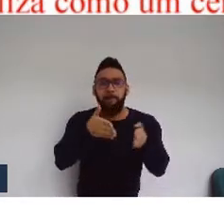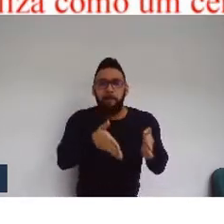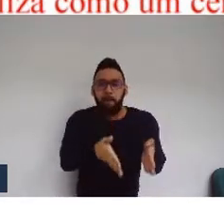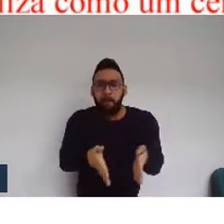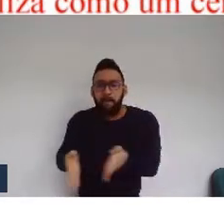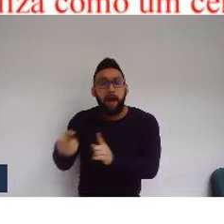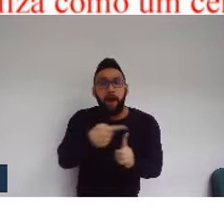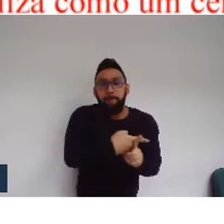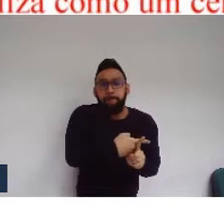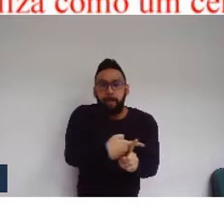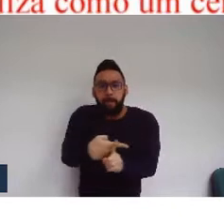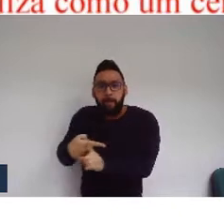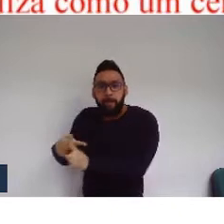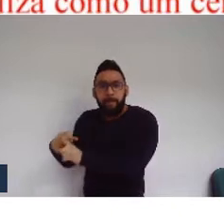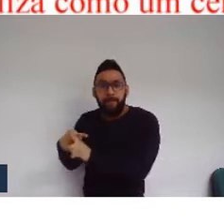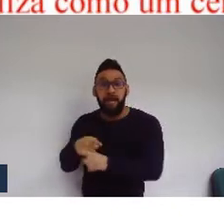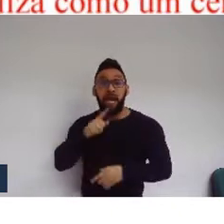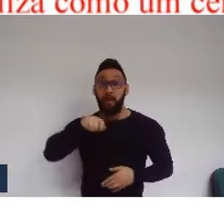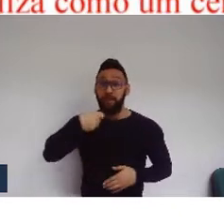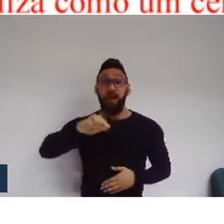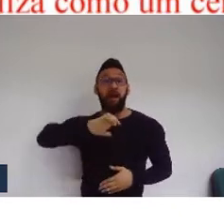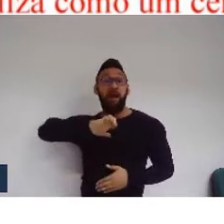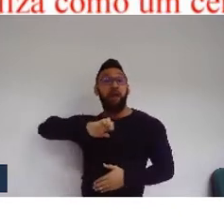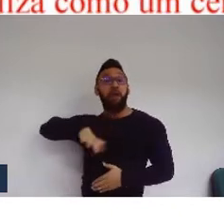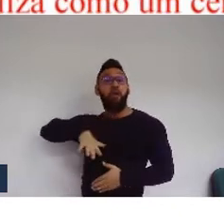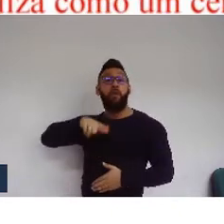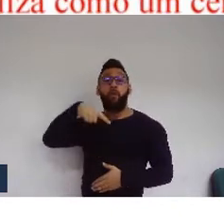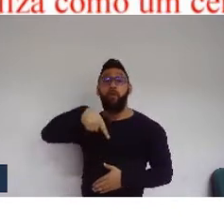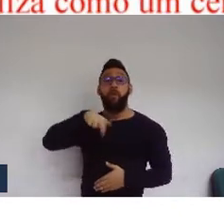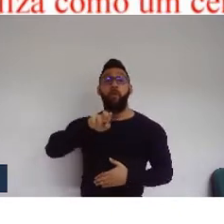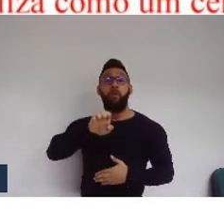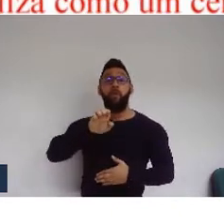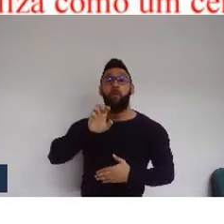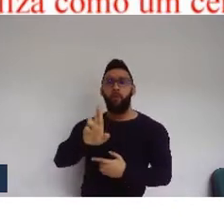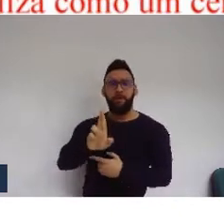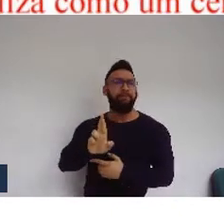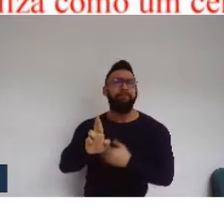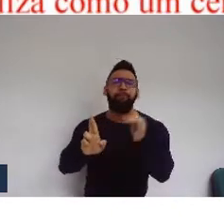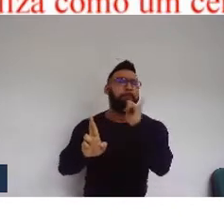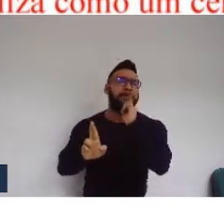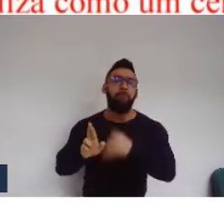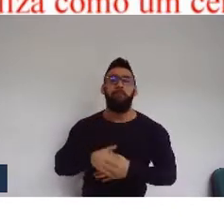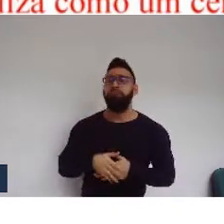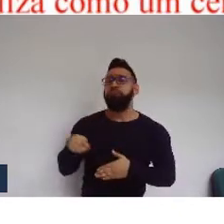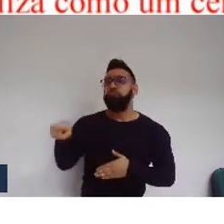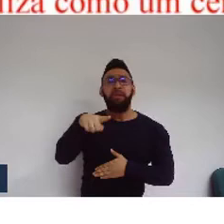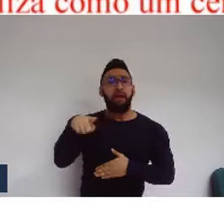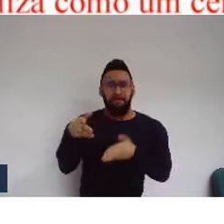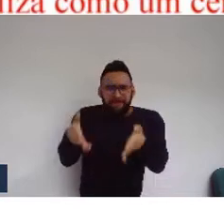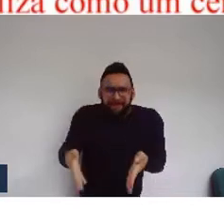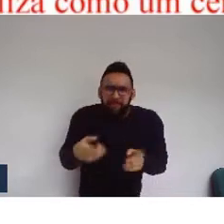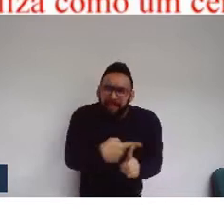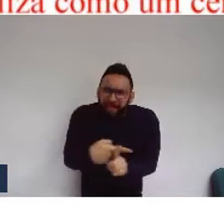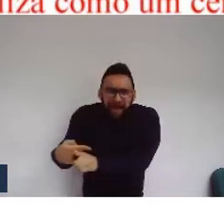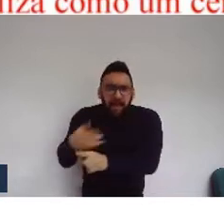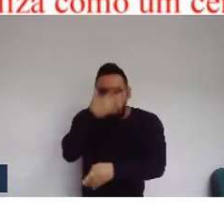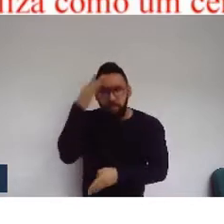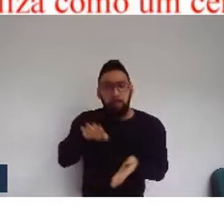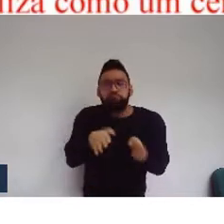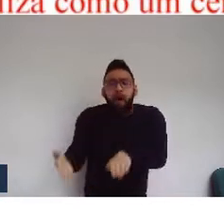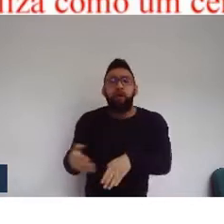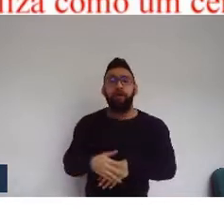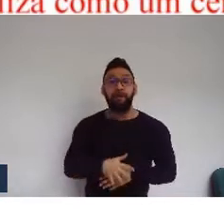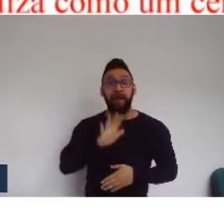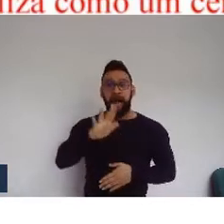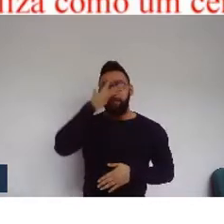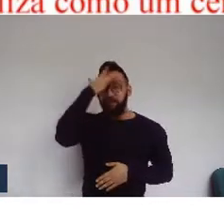queer. Quer dizer, um lugar que não tinha nunca foi pensado para essa finalidade e passou a ser semiotizado